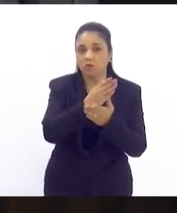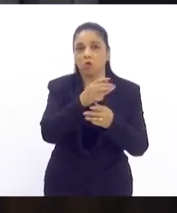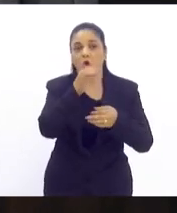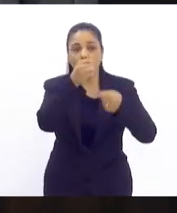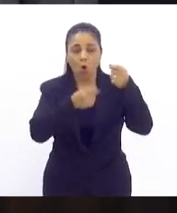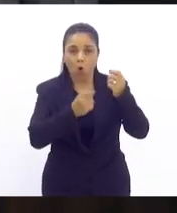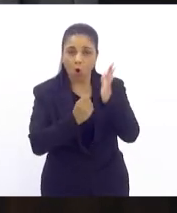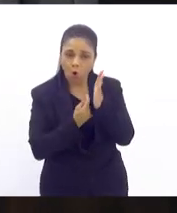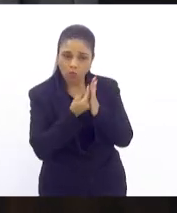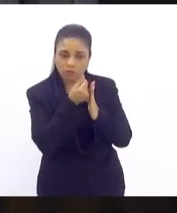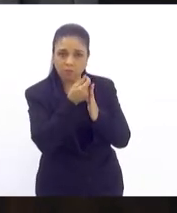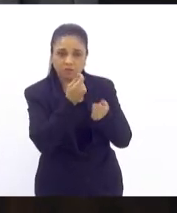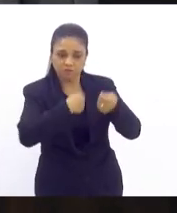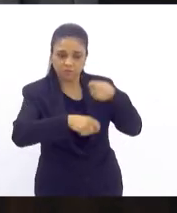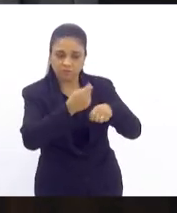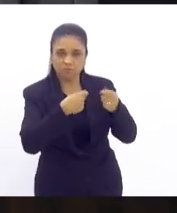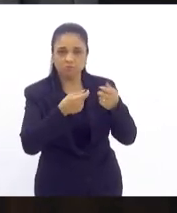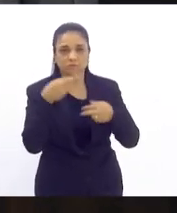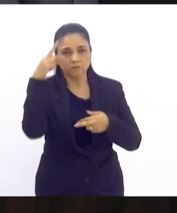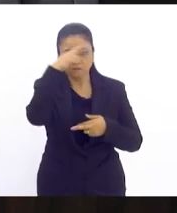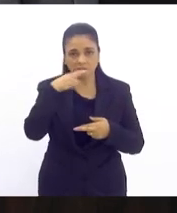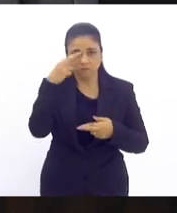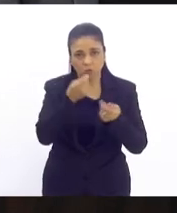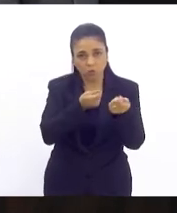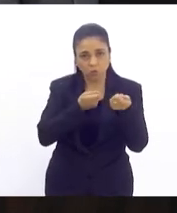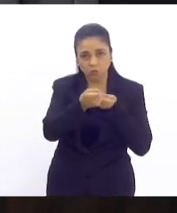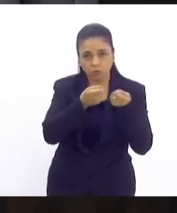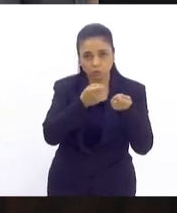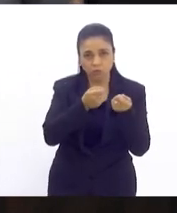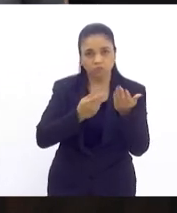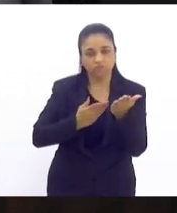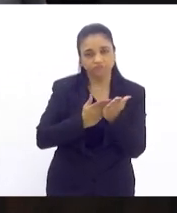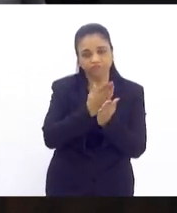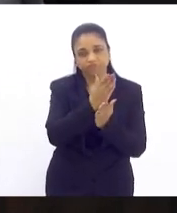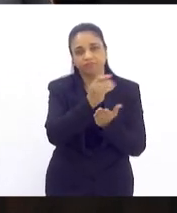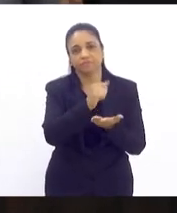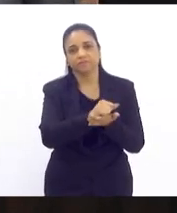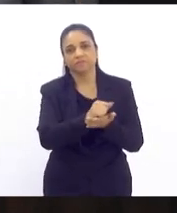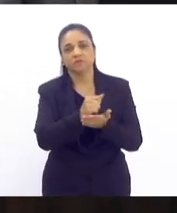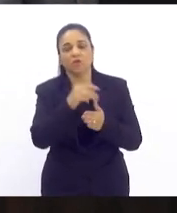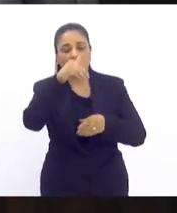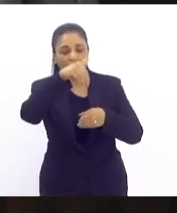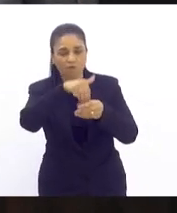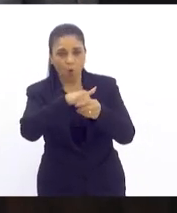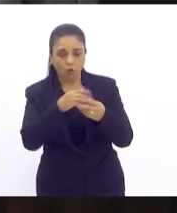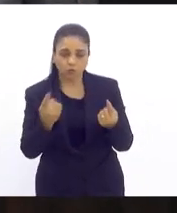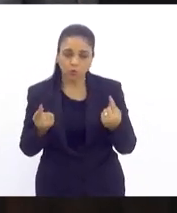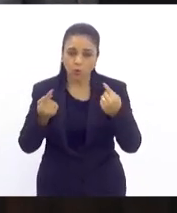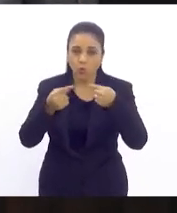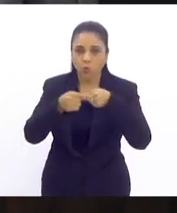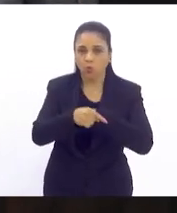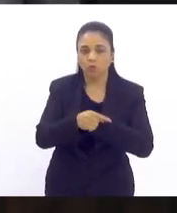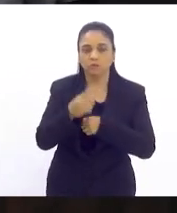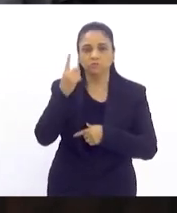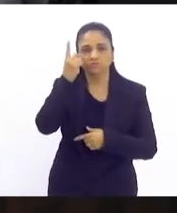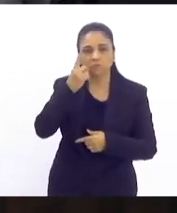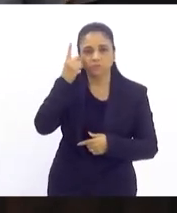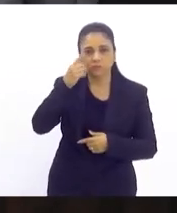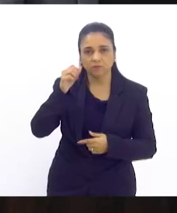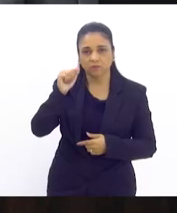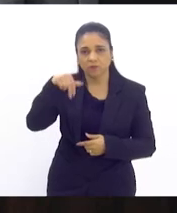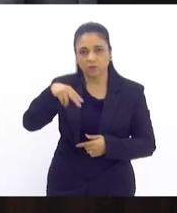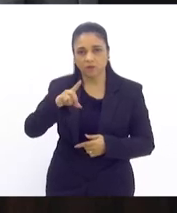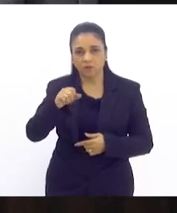de orçamento Finanças fiscalização financeira e controle favorável com o voto em separado contrário do deputado Anderson Moraes